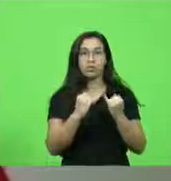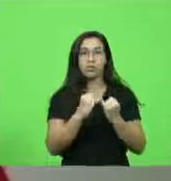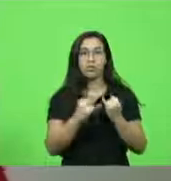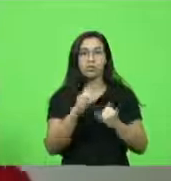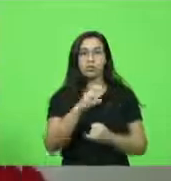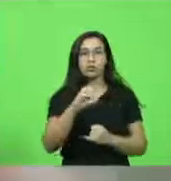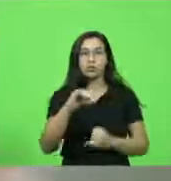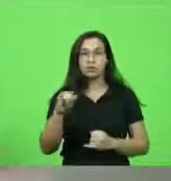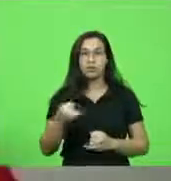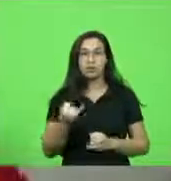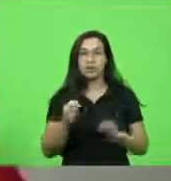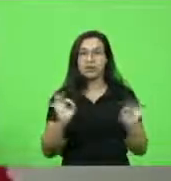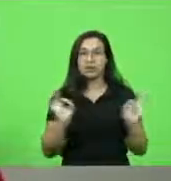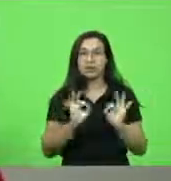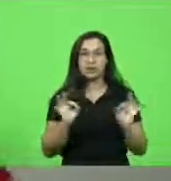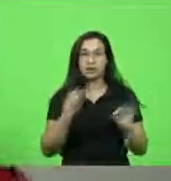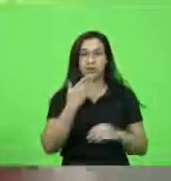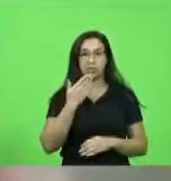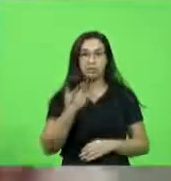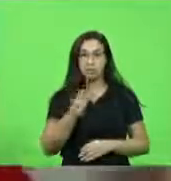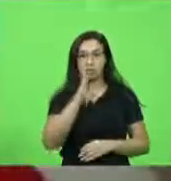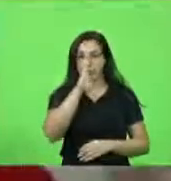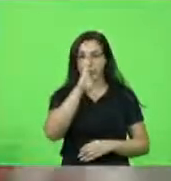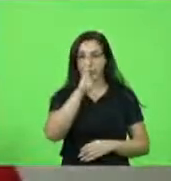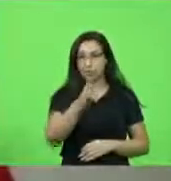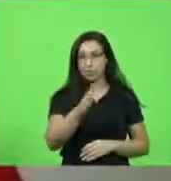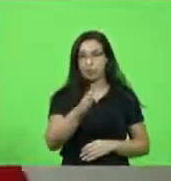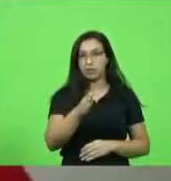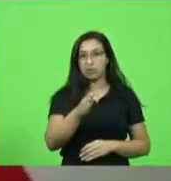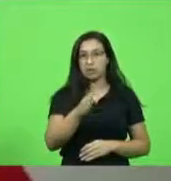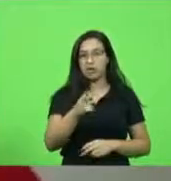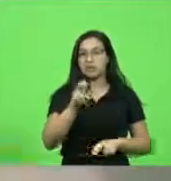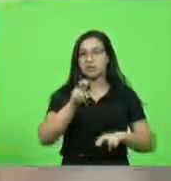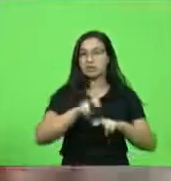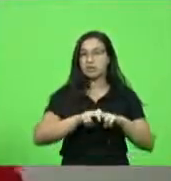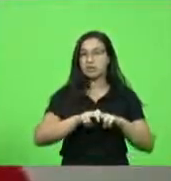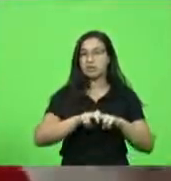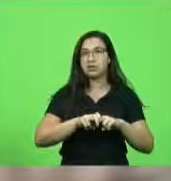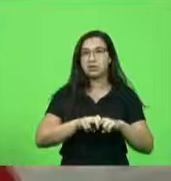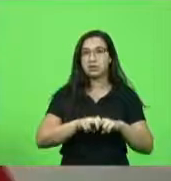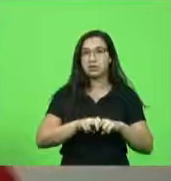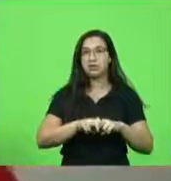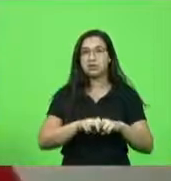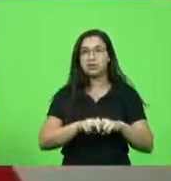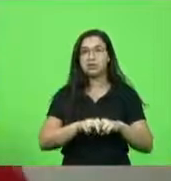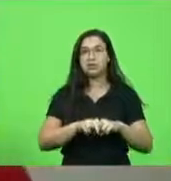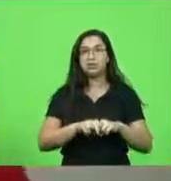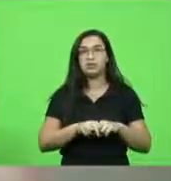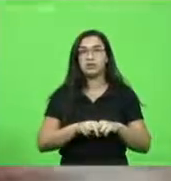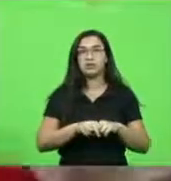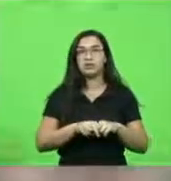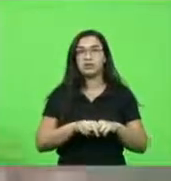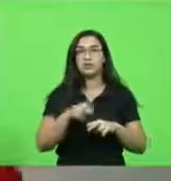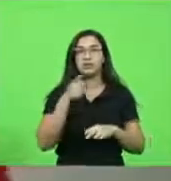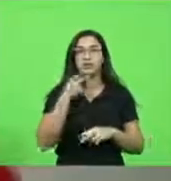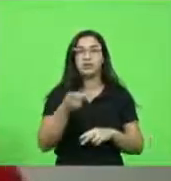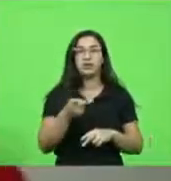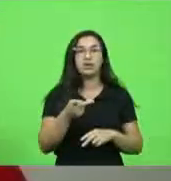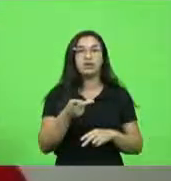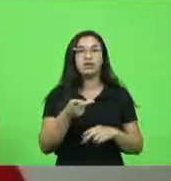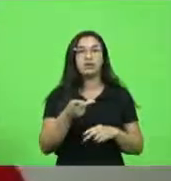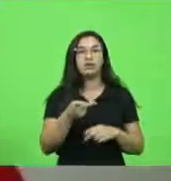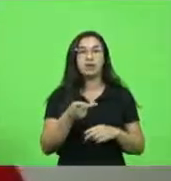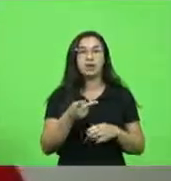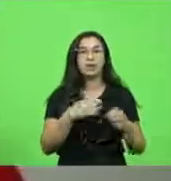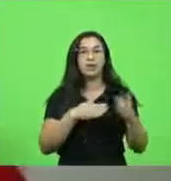de prioridade, ninguém disse que estava sentado, que estava sendo segurado pelo